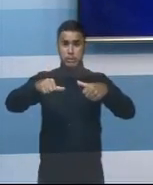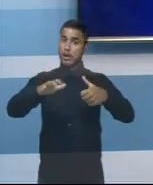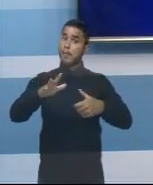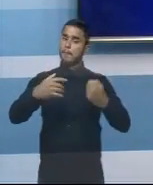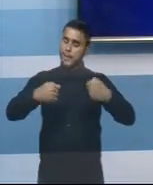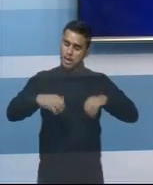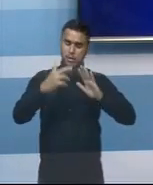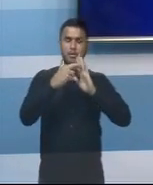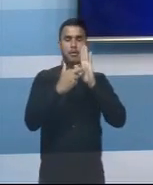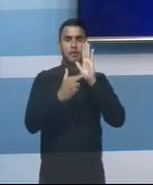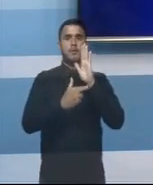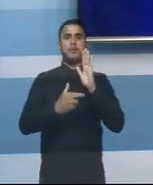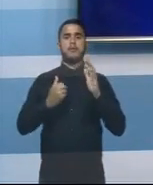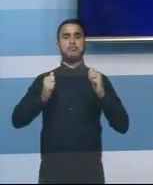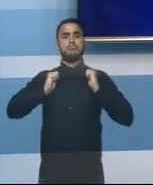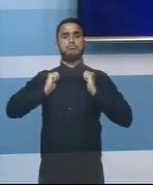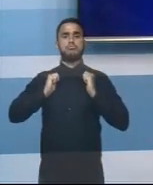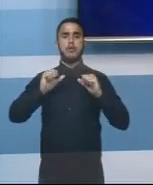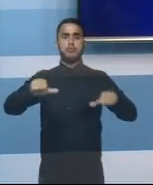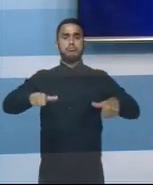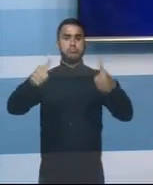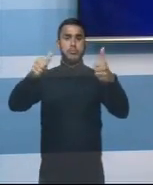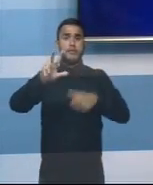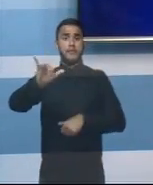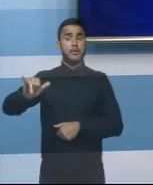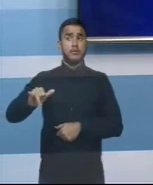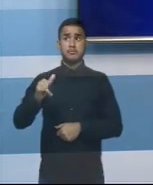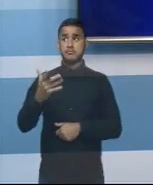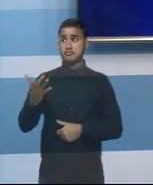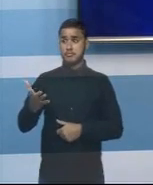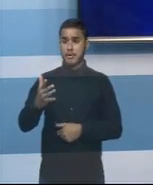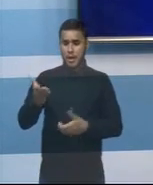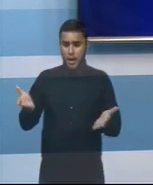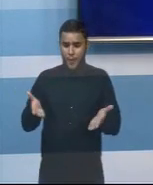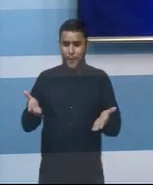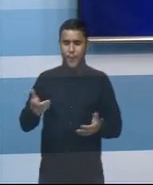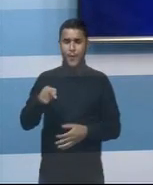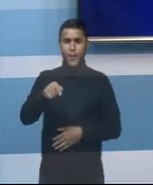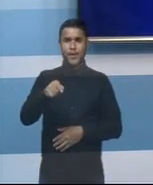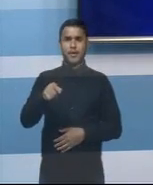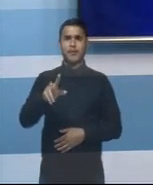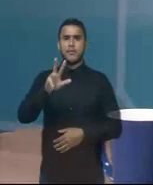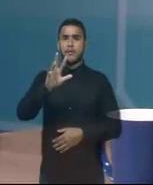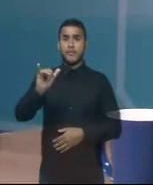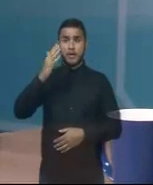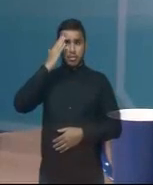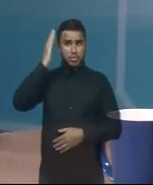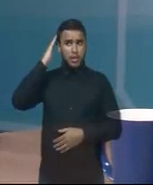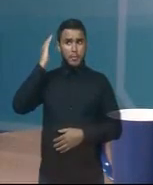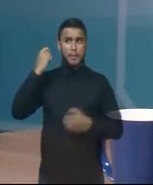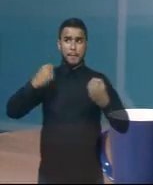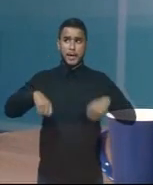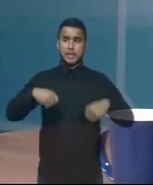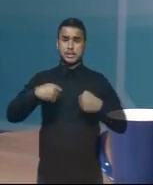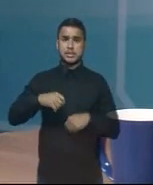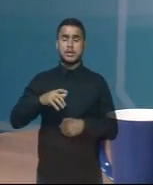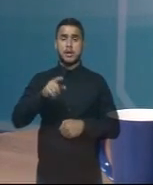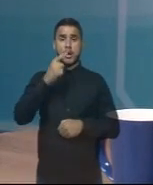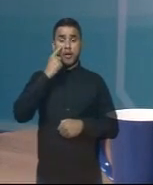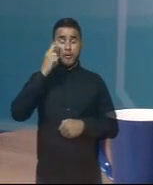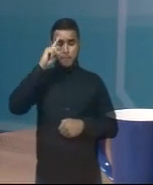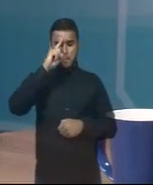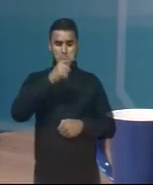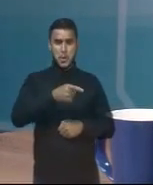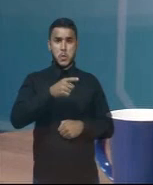prazo, sobretudo. E agora, com o decreto, se vê obrigado a suspender. O prazo, por exemplo, dado pelo presidente da